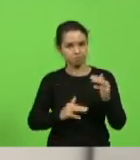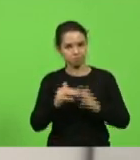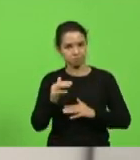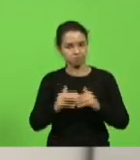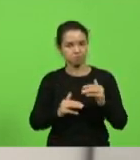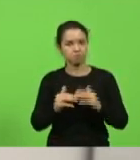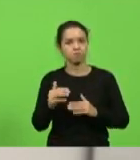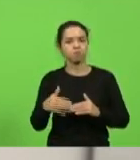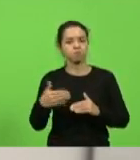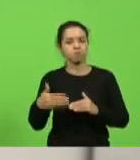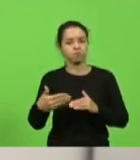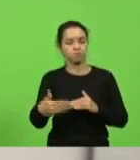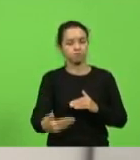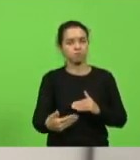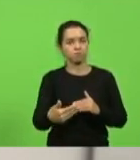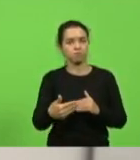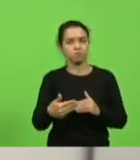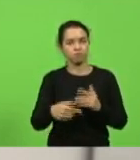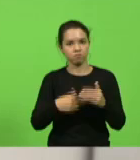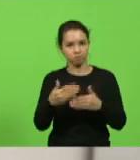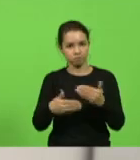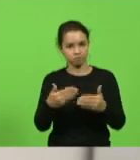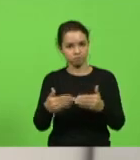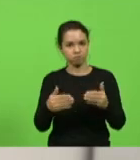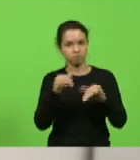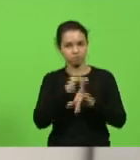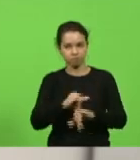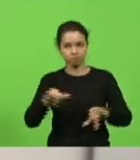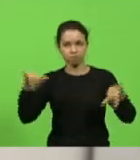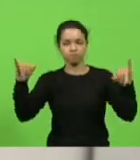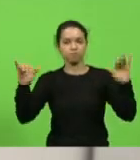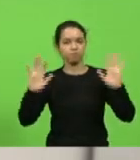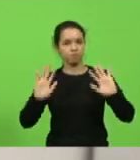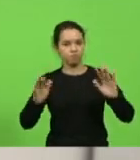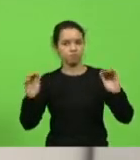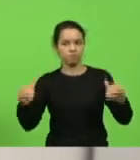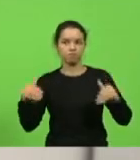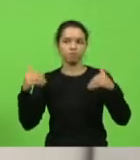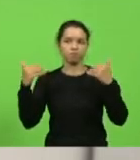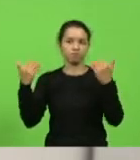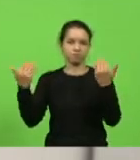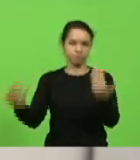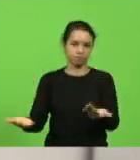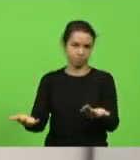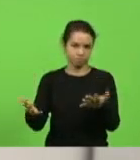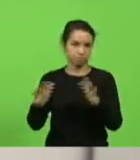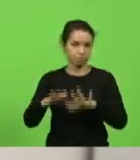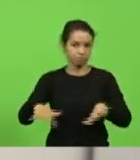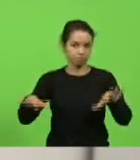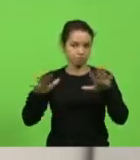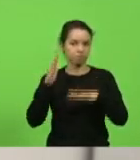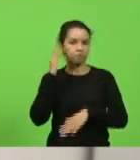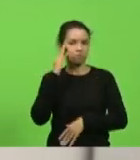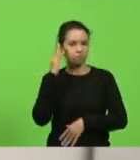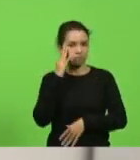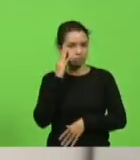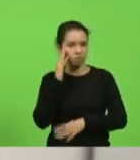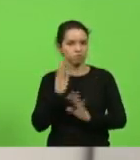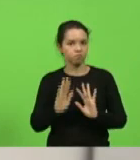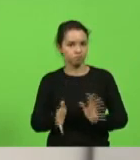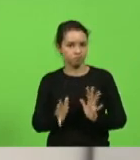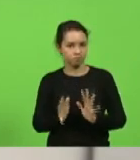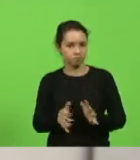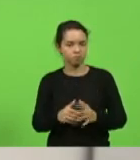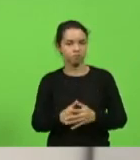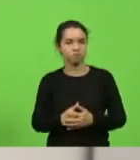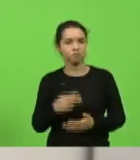existir somente depois que o fato se tornou público, fora do âmbito do governo, ou pelo menos do alto escalão, em